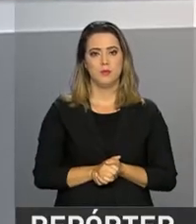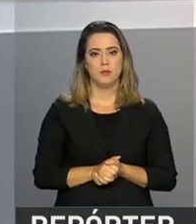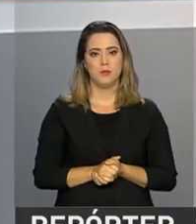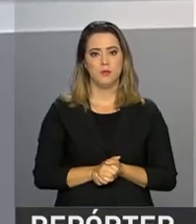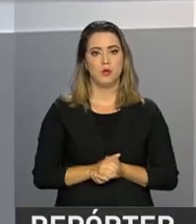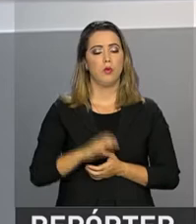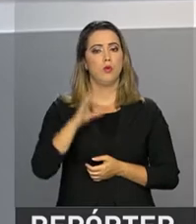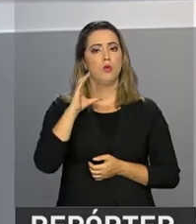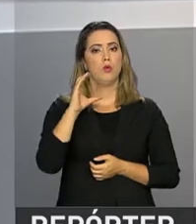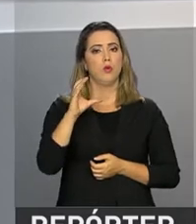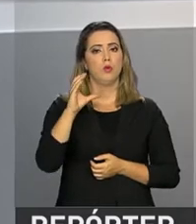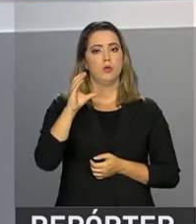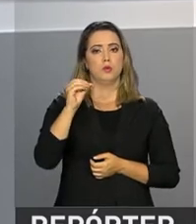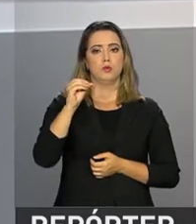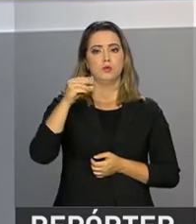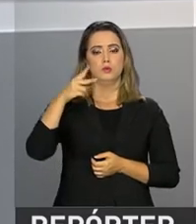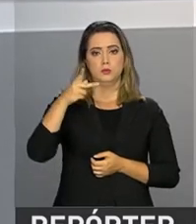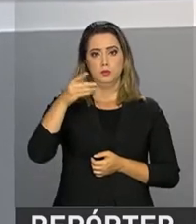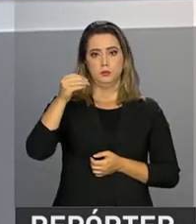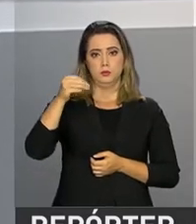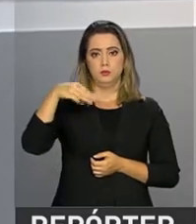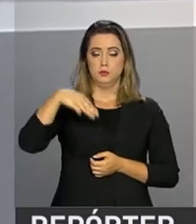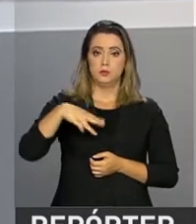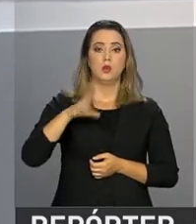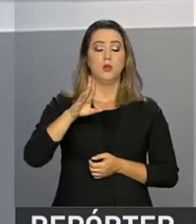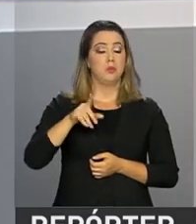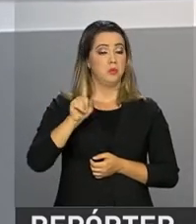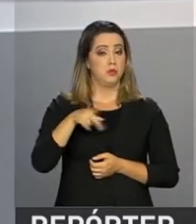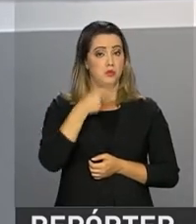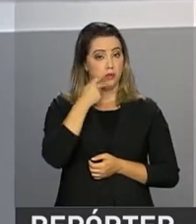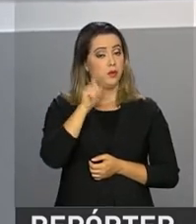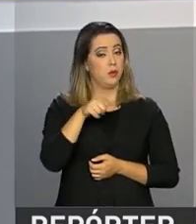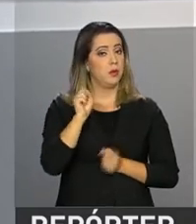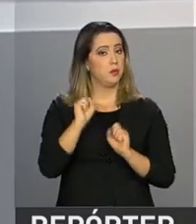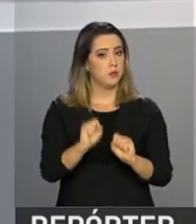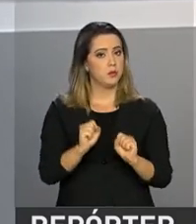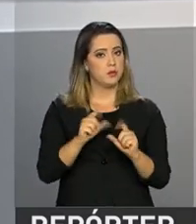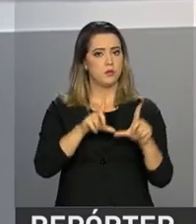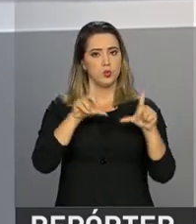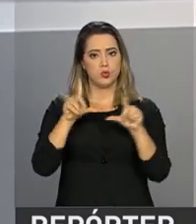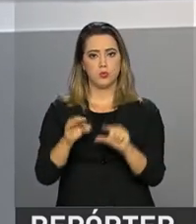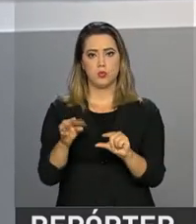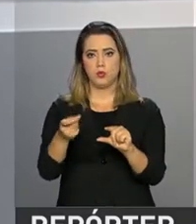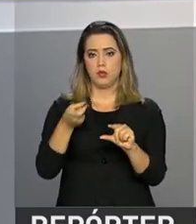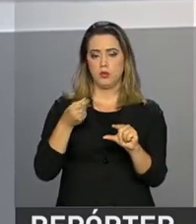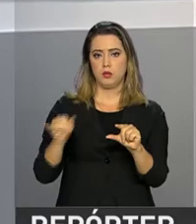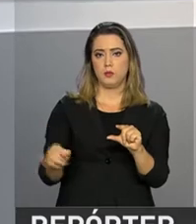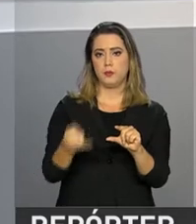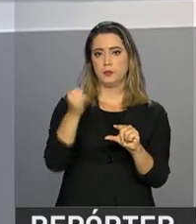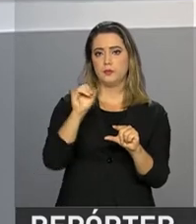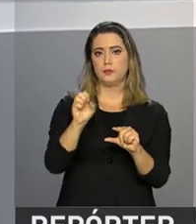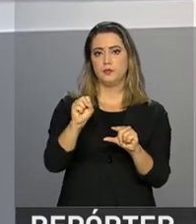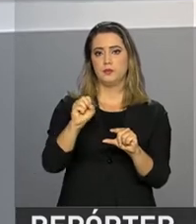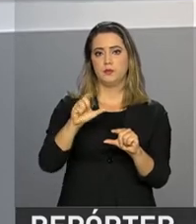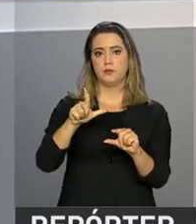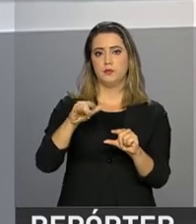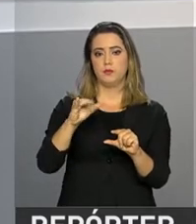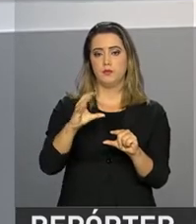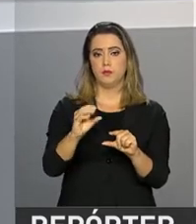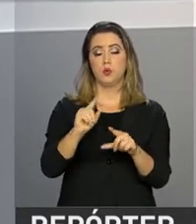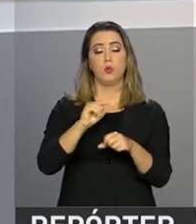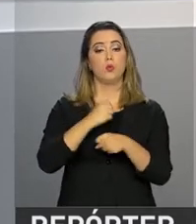comitê de política monetária copom sinalizou a possibilidade de manter a redução da taxa básica de juros a selic em